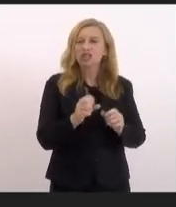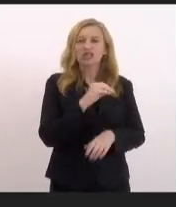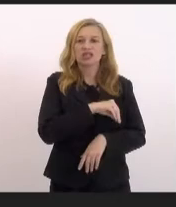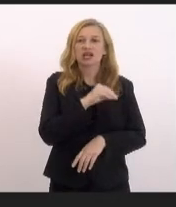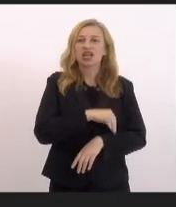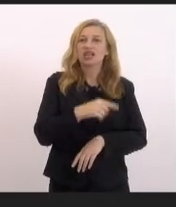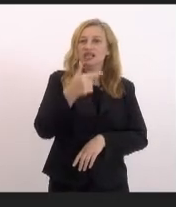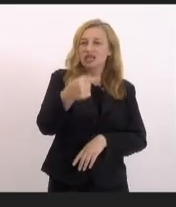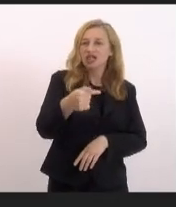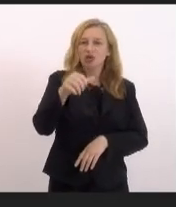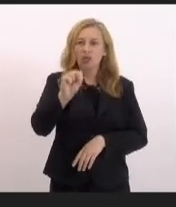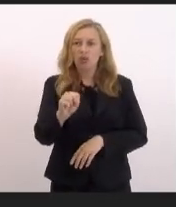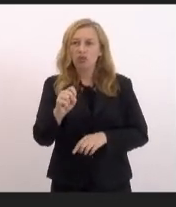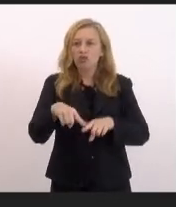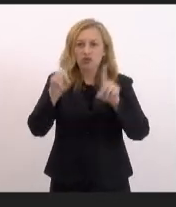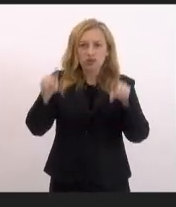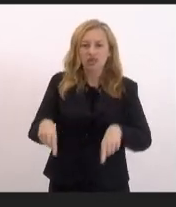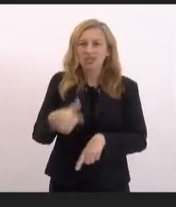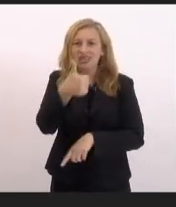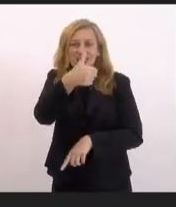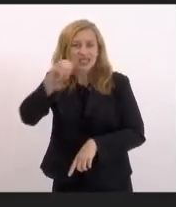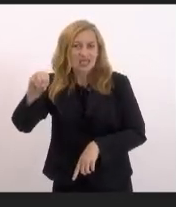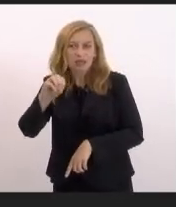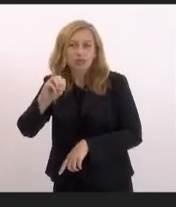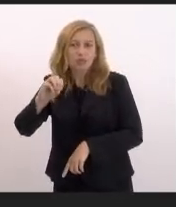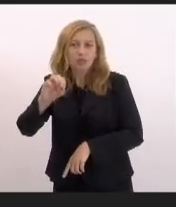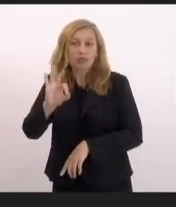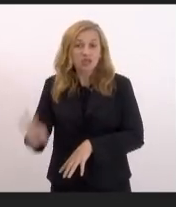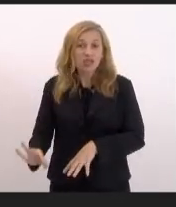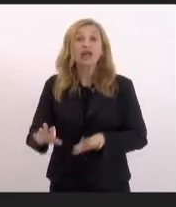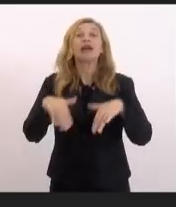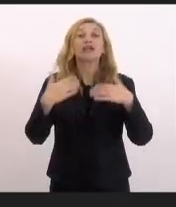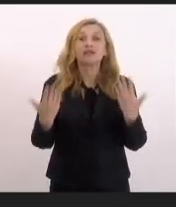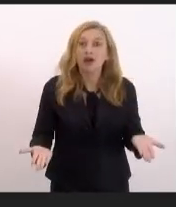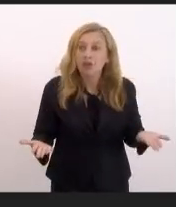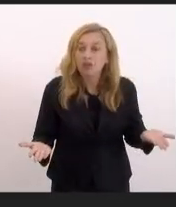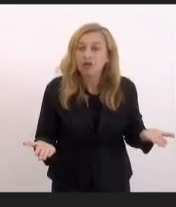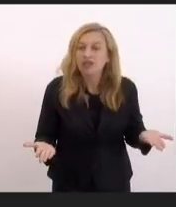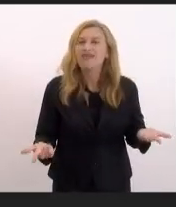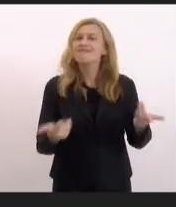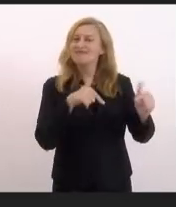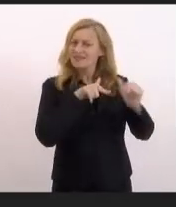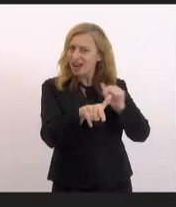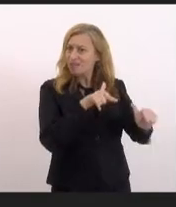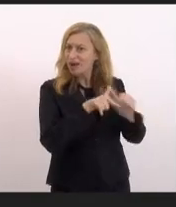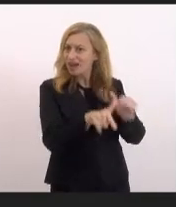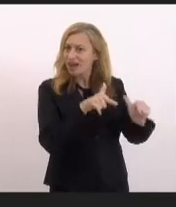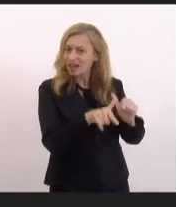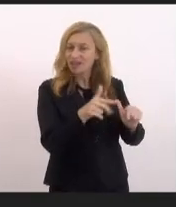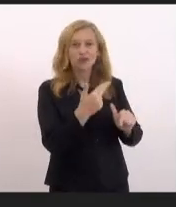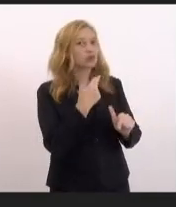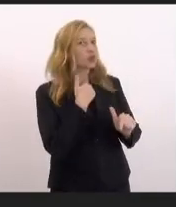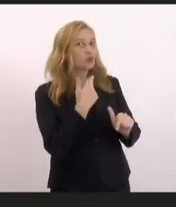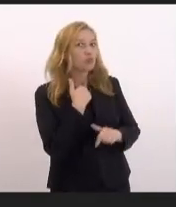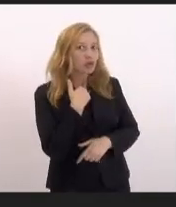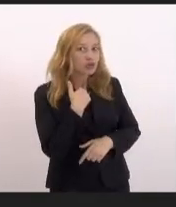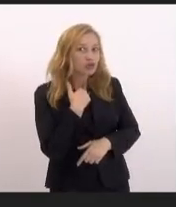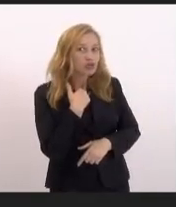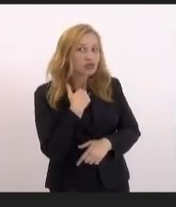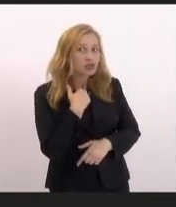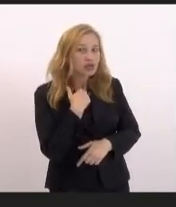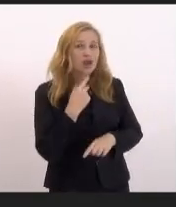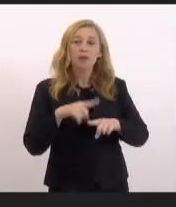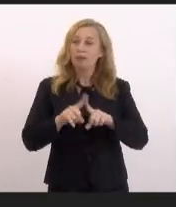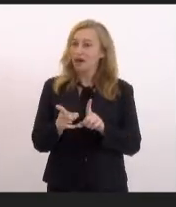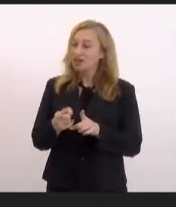7 ou 8 funcionários de 100%. Então, quer dizer, trabalhar não pode,